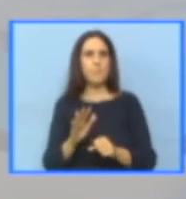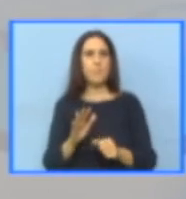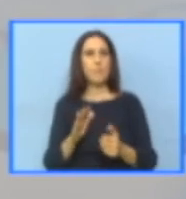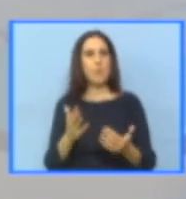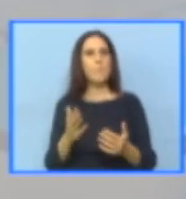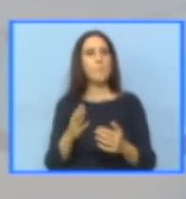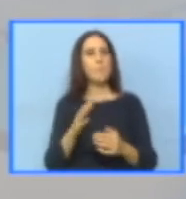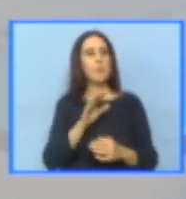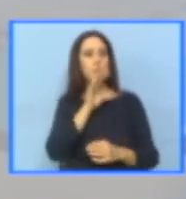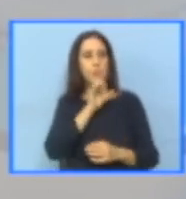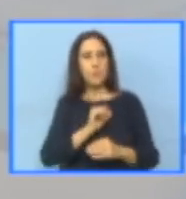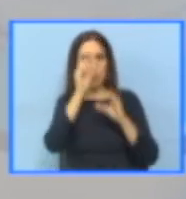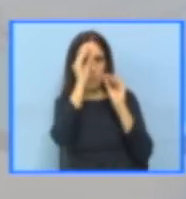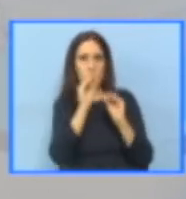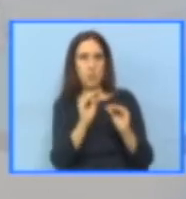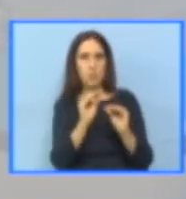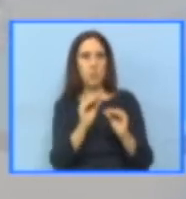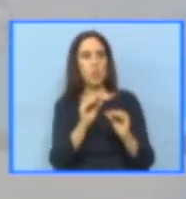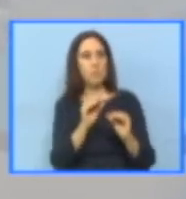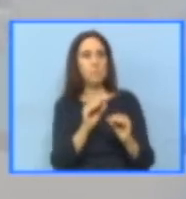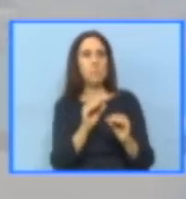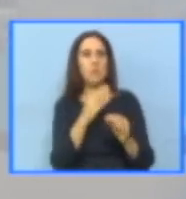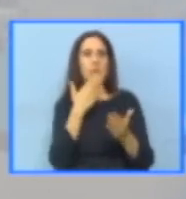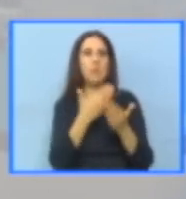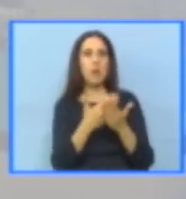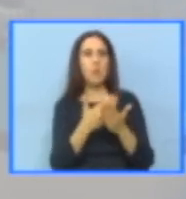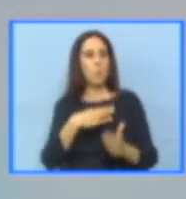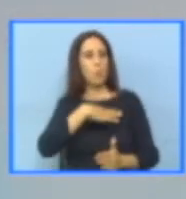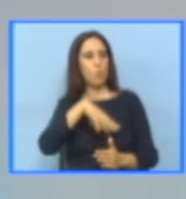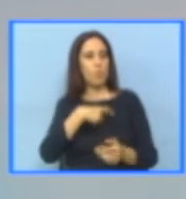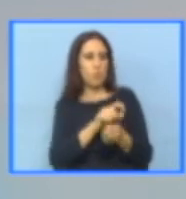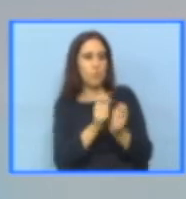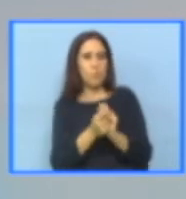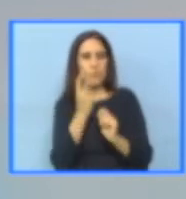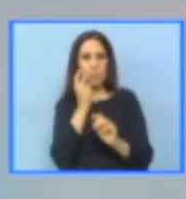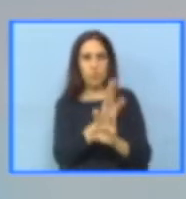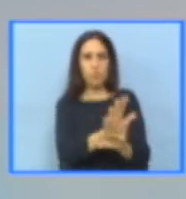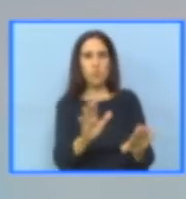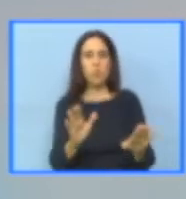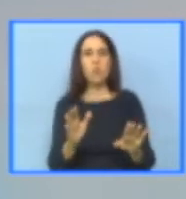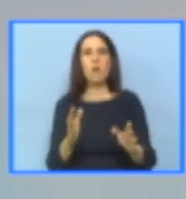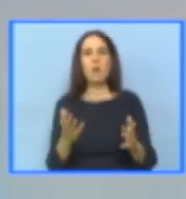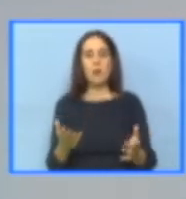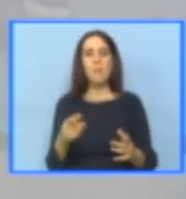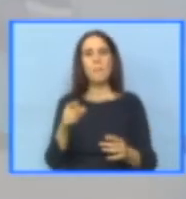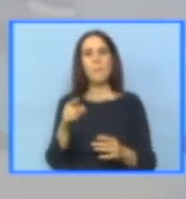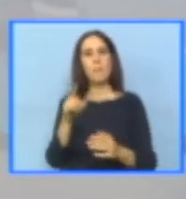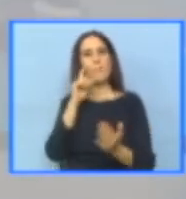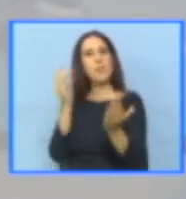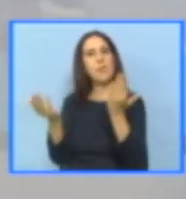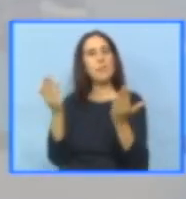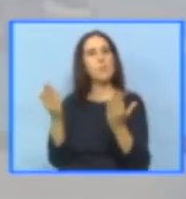à educação dos filhos no sentido da transformação do mundo em que vivemos, ao equilíbrio